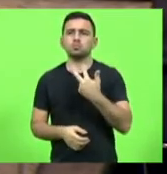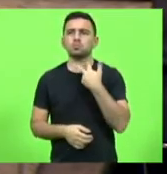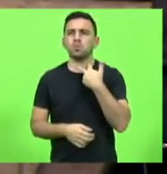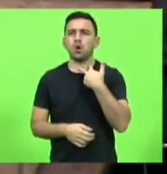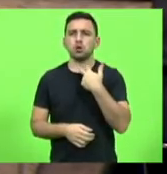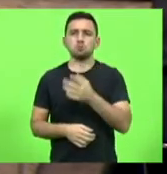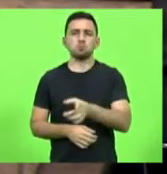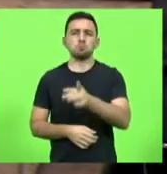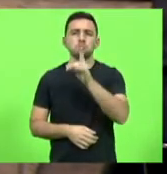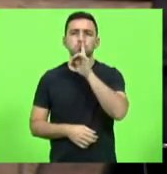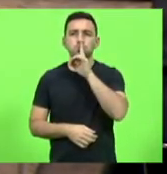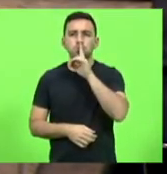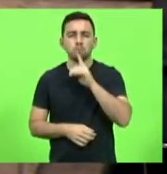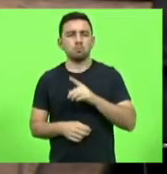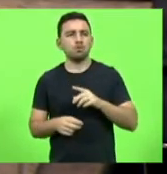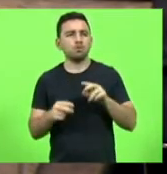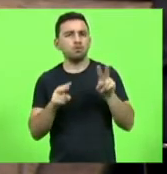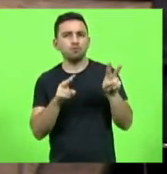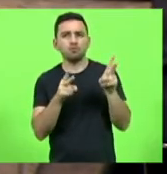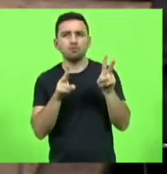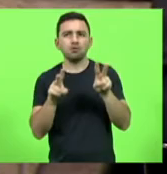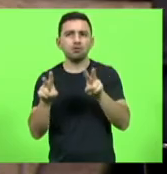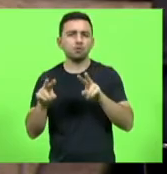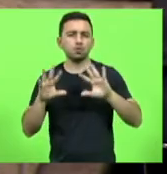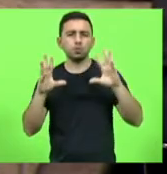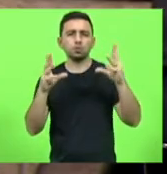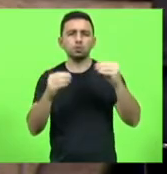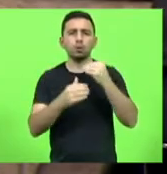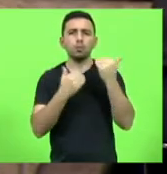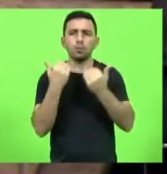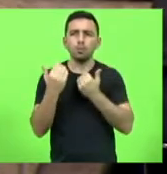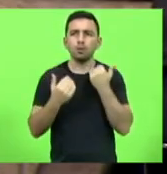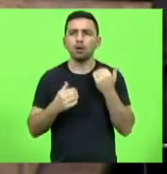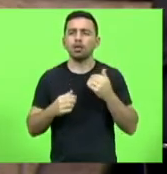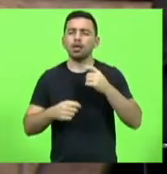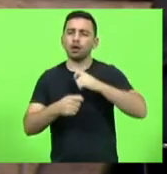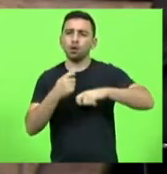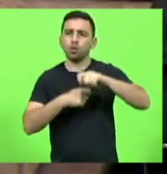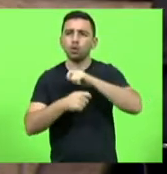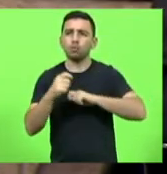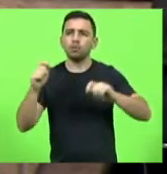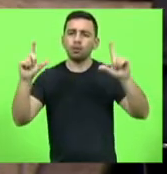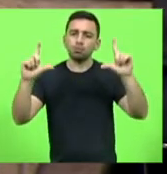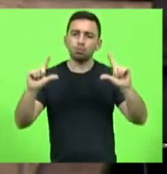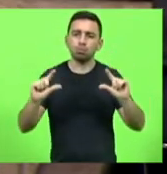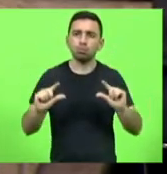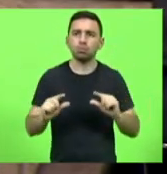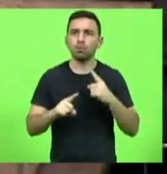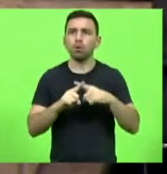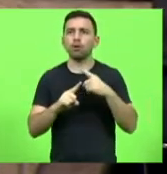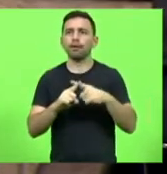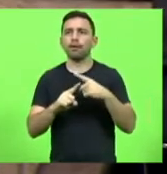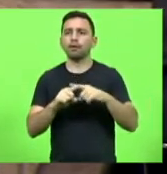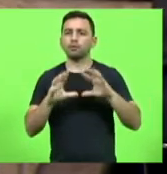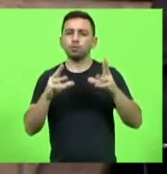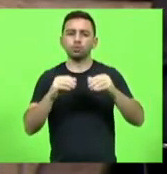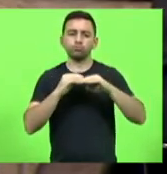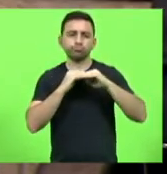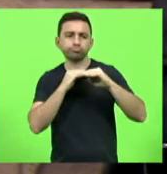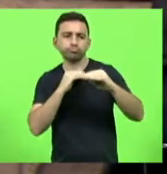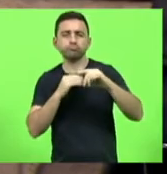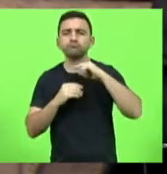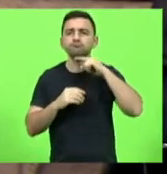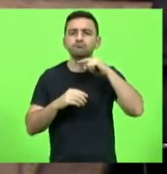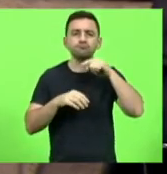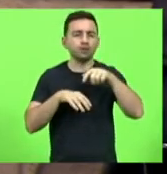calados, vendo os catarinenses morrer e a economia diminuir, porque as estradas não permitem mais que a economia trafegue